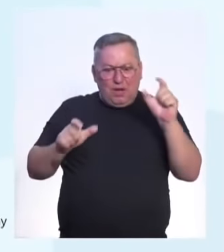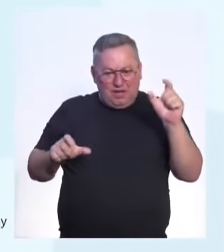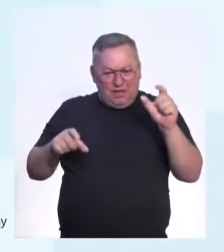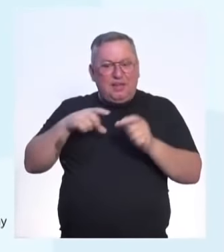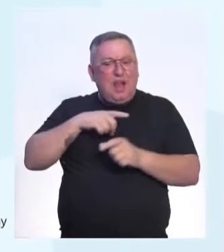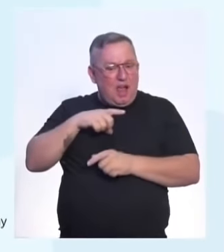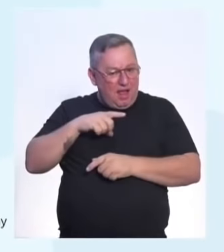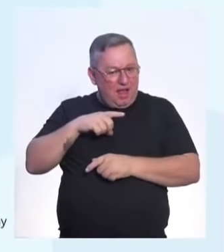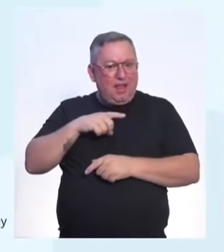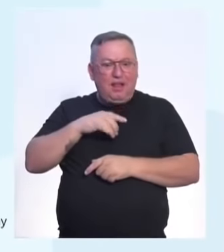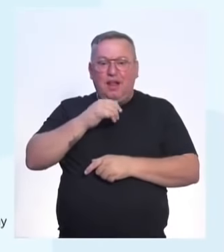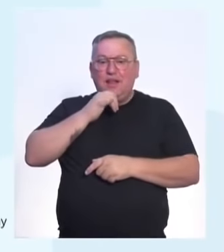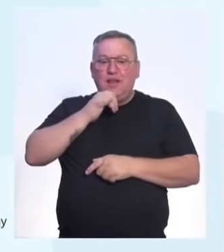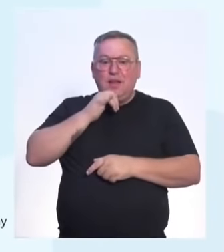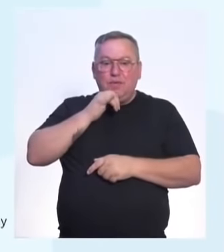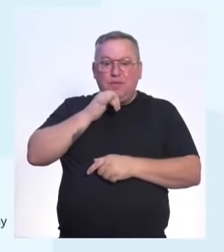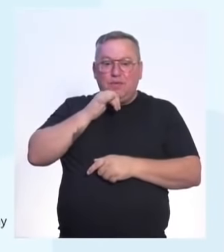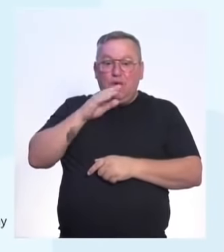né? Então, por exemplo,